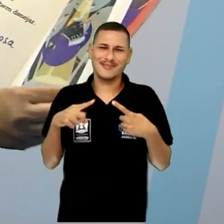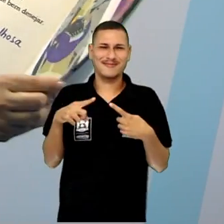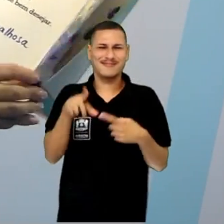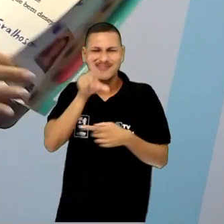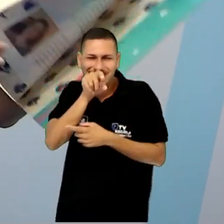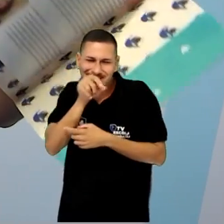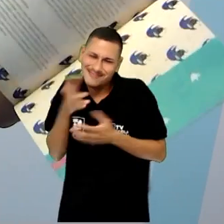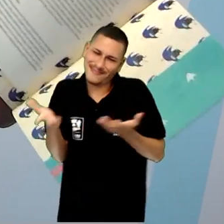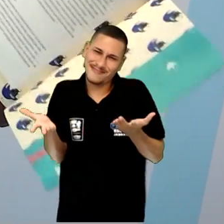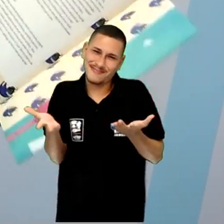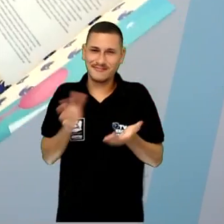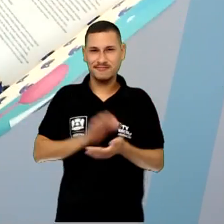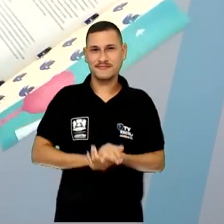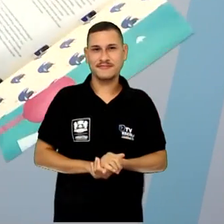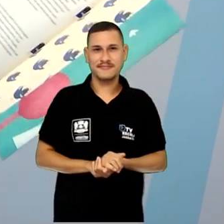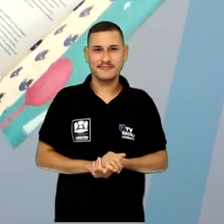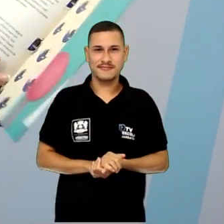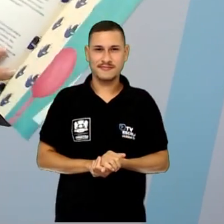Gralhosa.